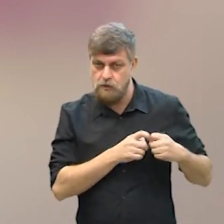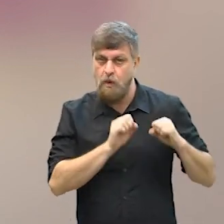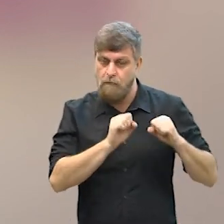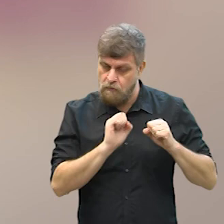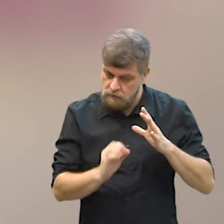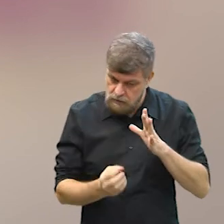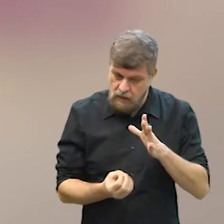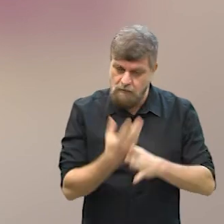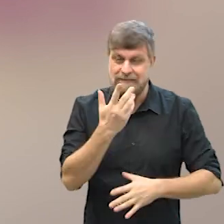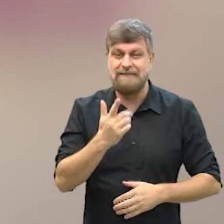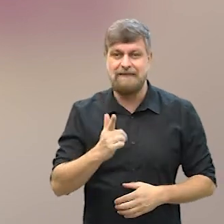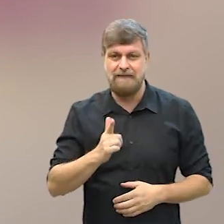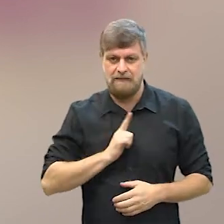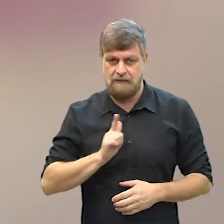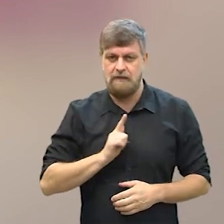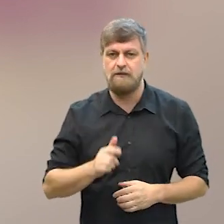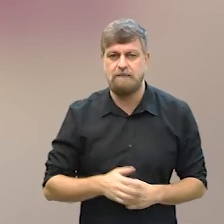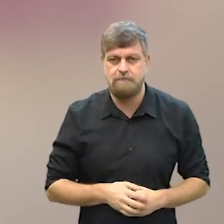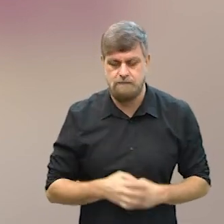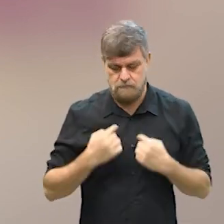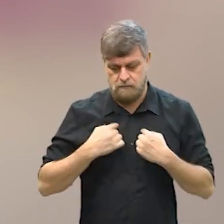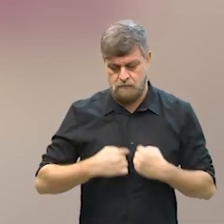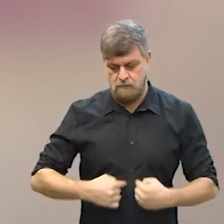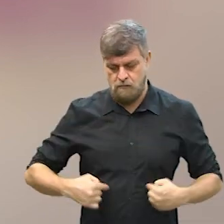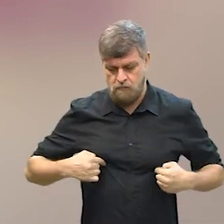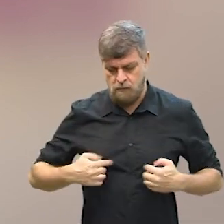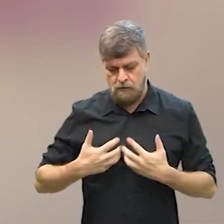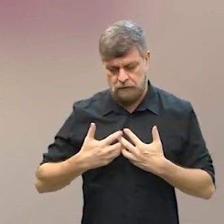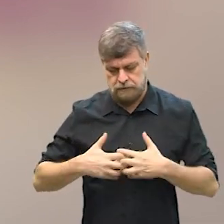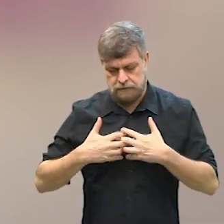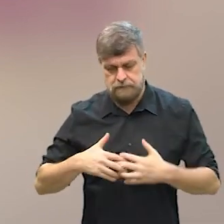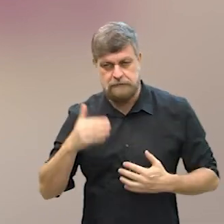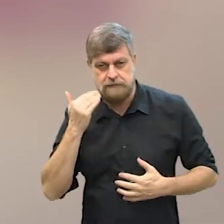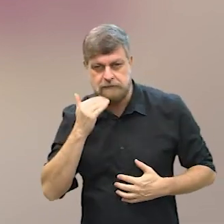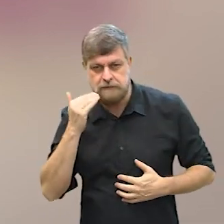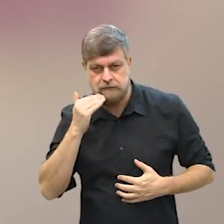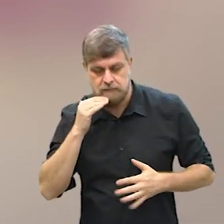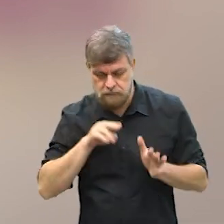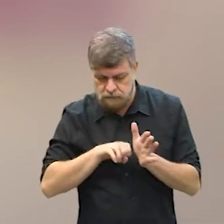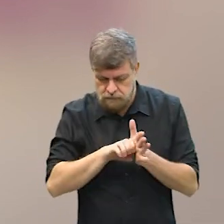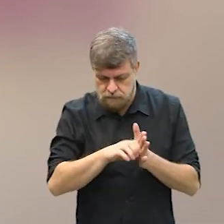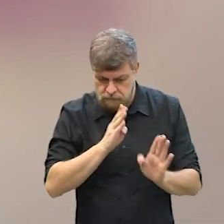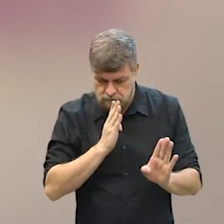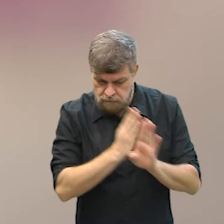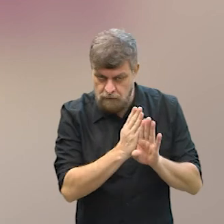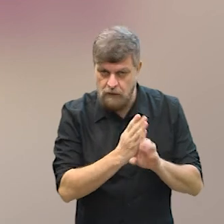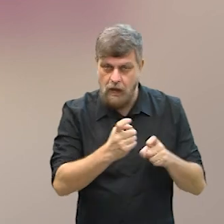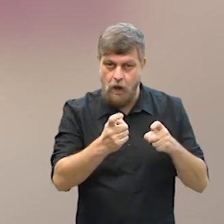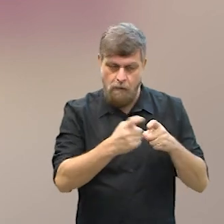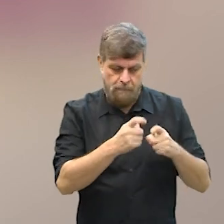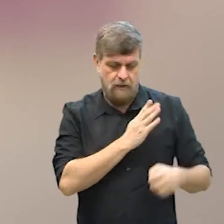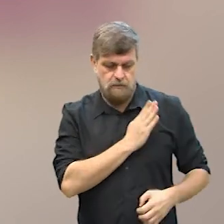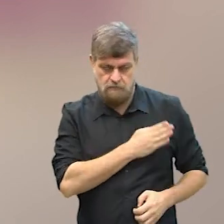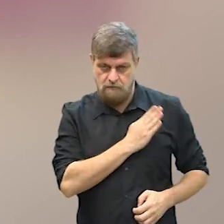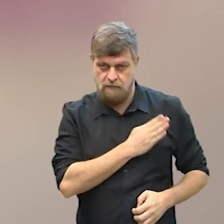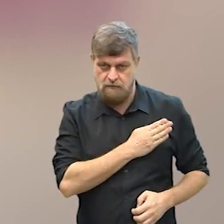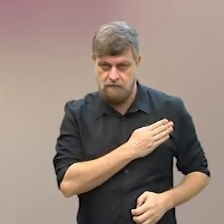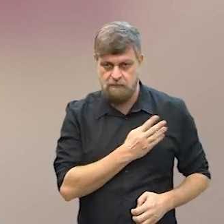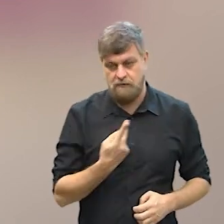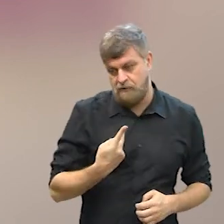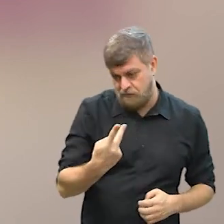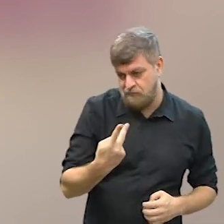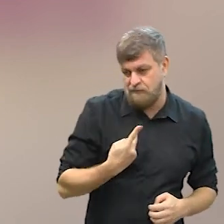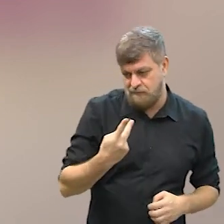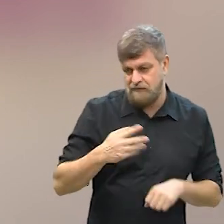aí a possibilidade de uma hipertensão pulmonar. O diagnóstico pode ser feito tanto pelo cardiologista, no caso nós